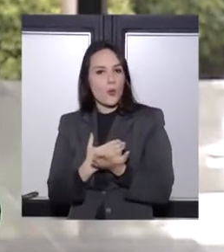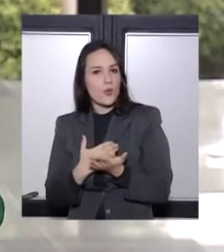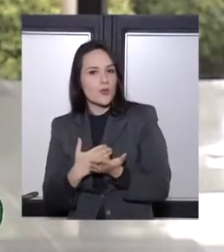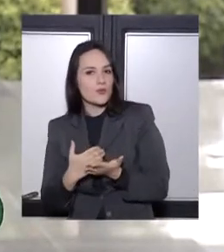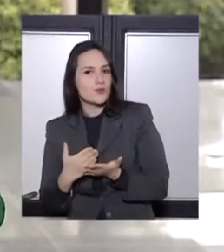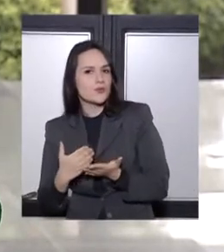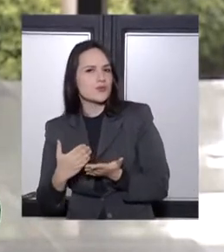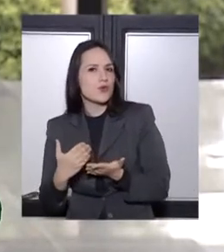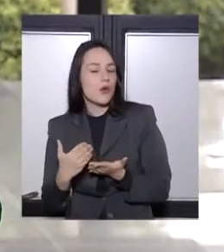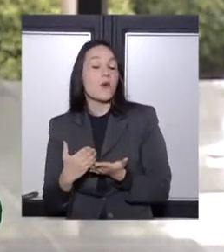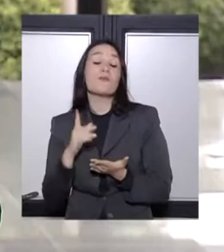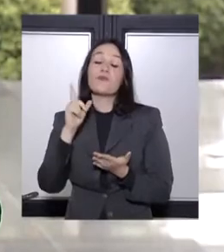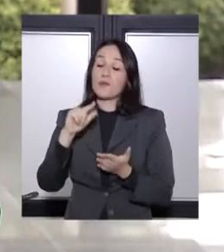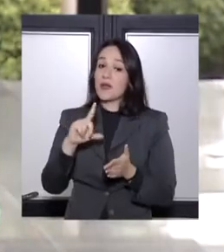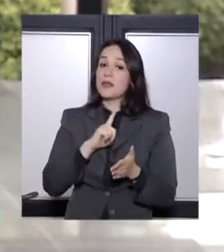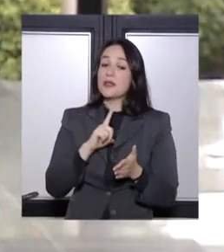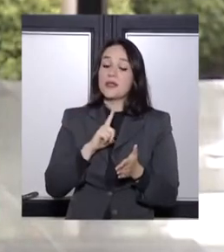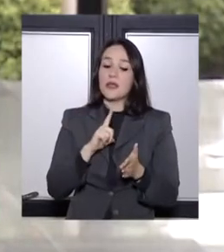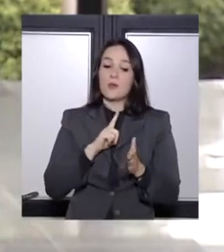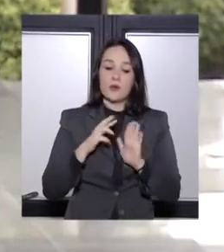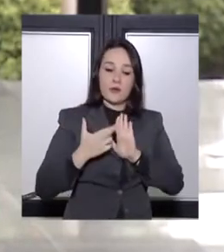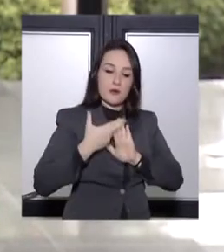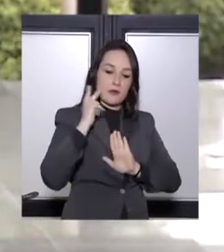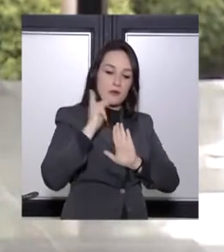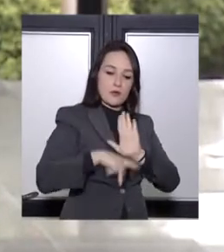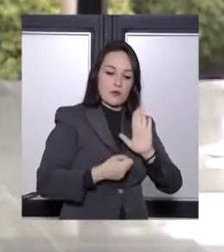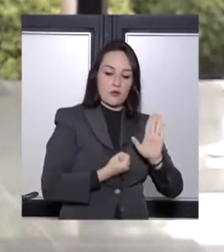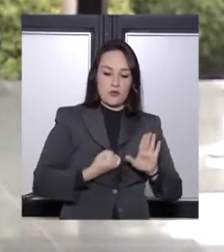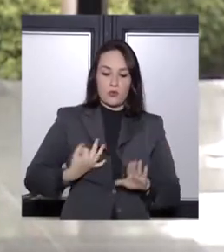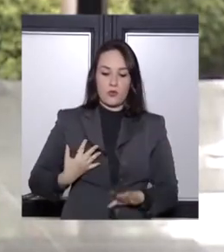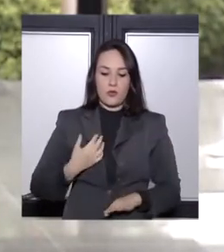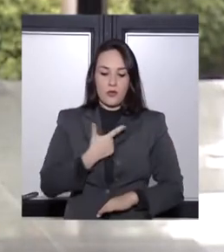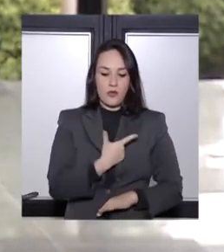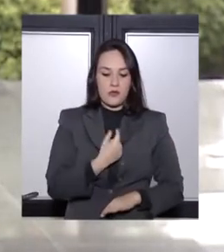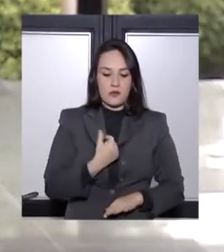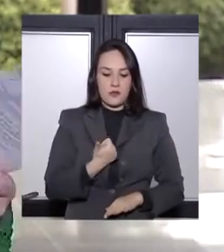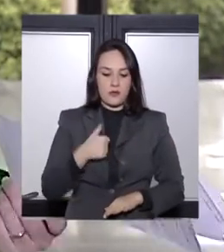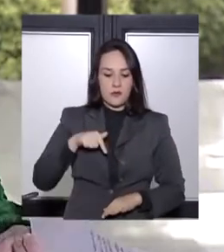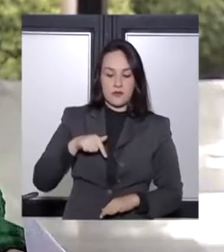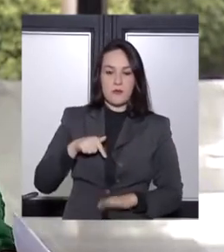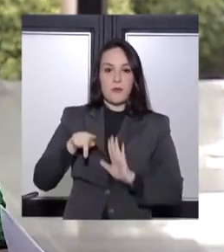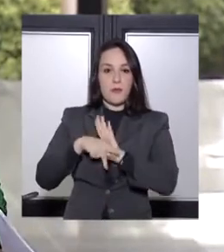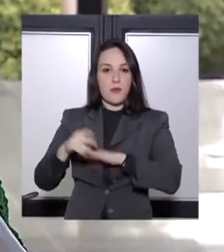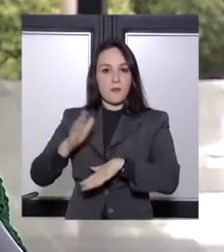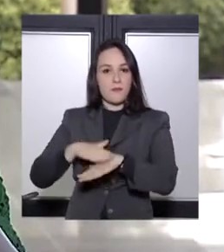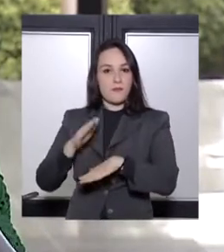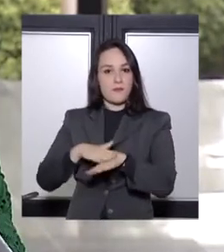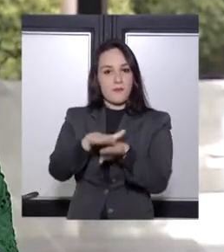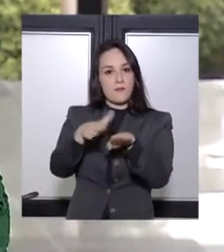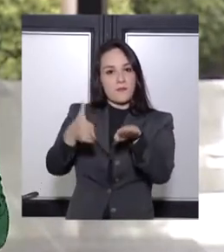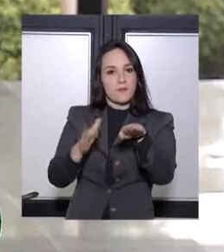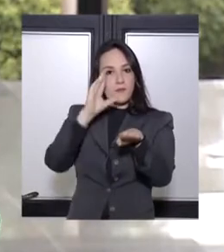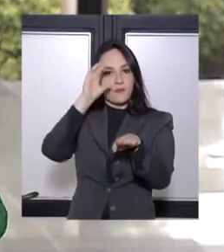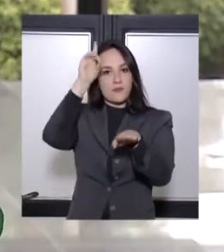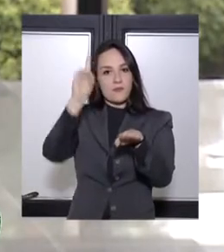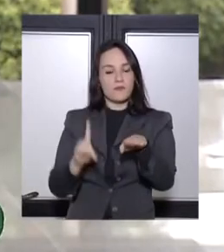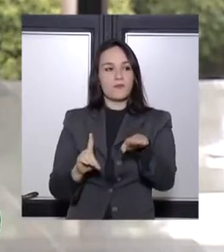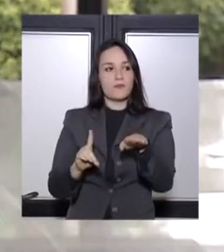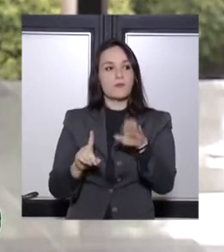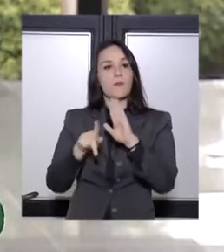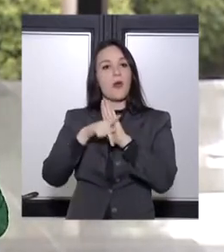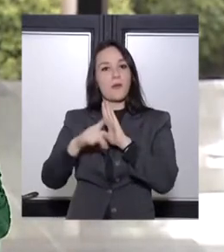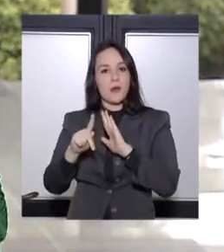foi através de um projeto de resolução de 2017, de autoria da então mesa diretora na época, presidida